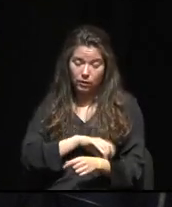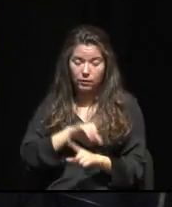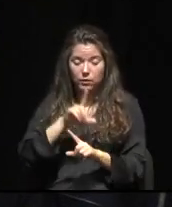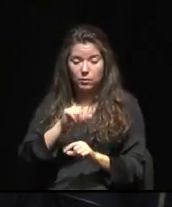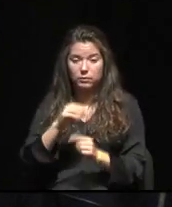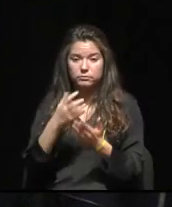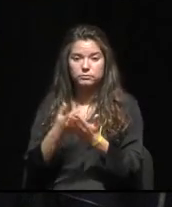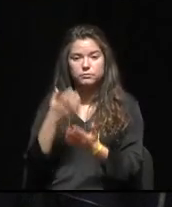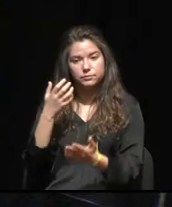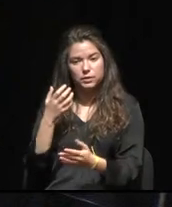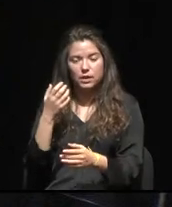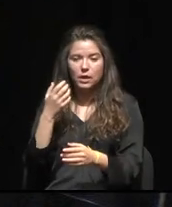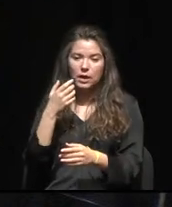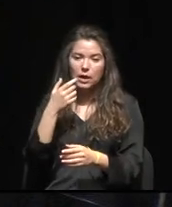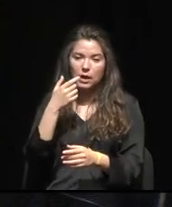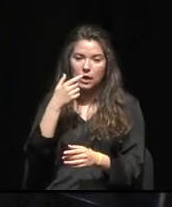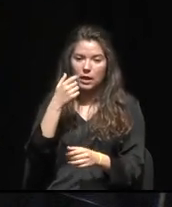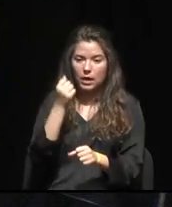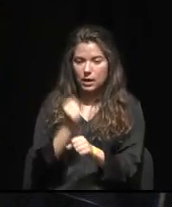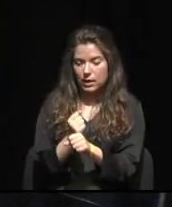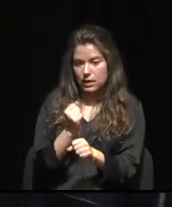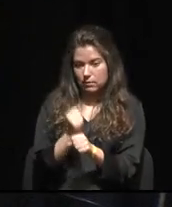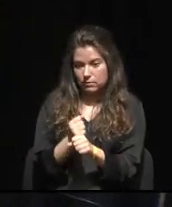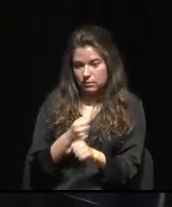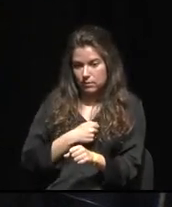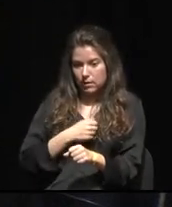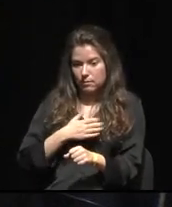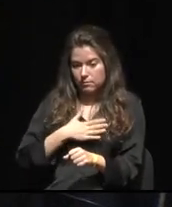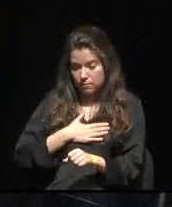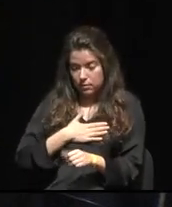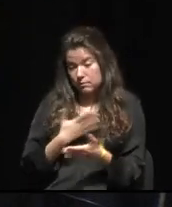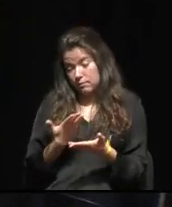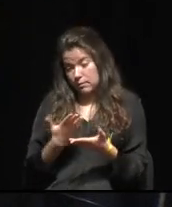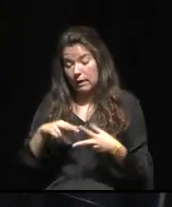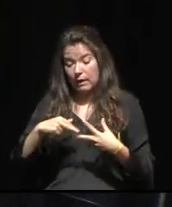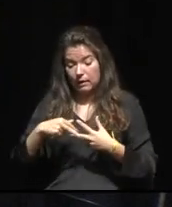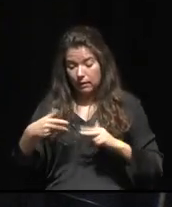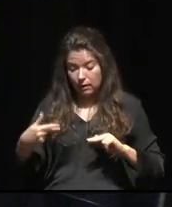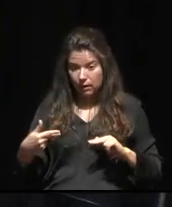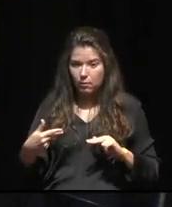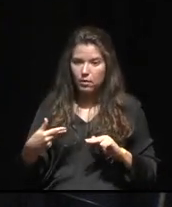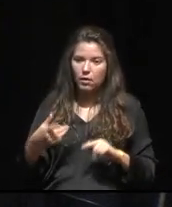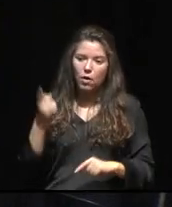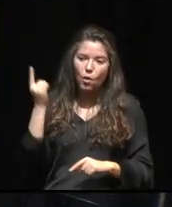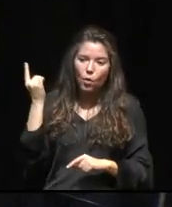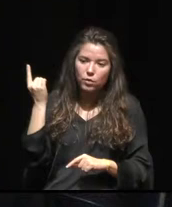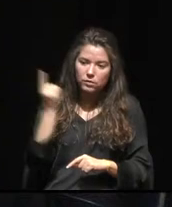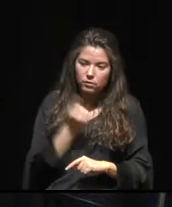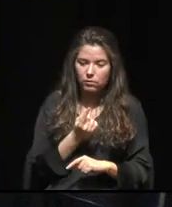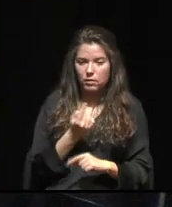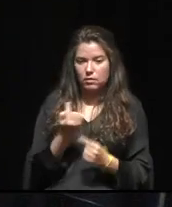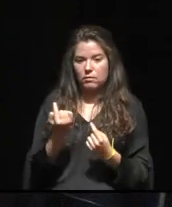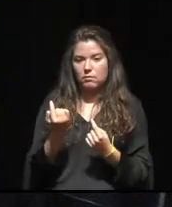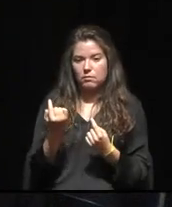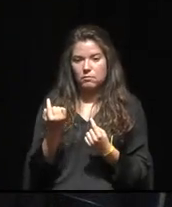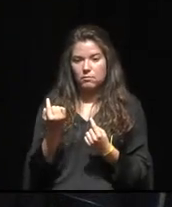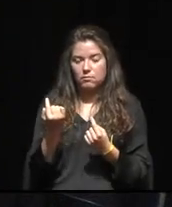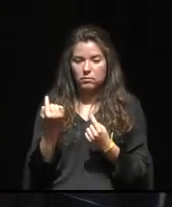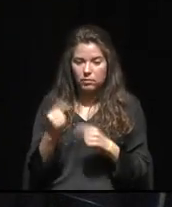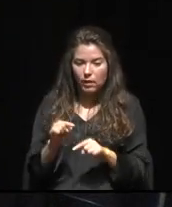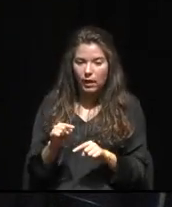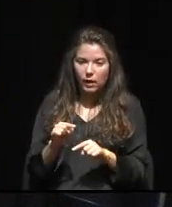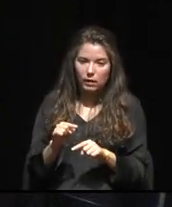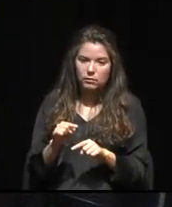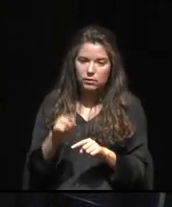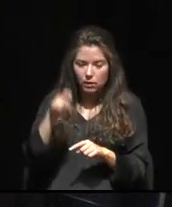aliando que entidade empregadora a Câmara Municipal de Lisboa tem o dever inalienável de respeitar os seus